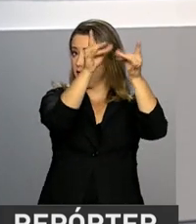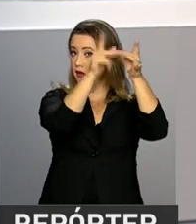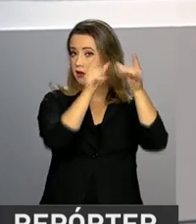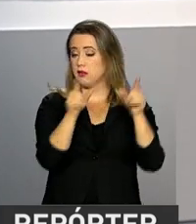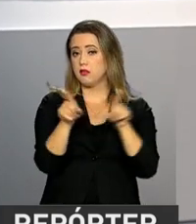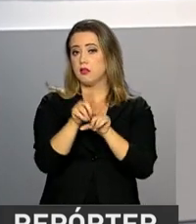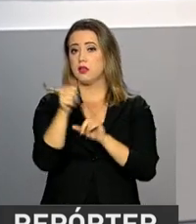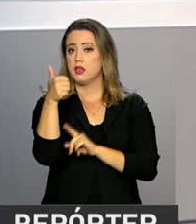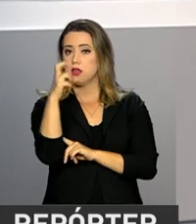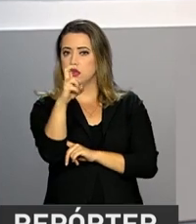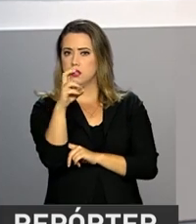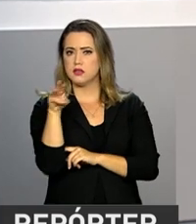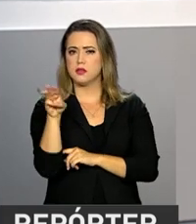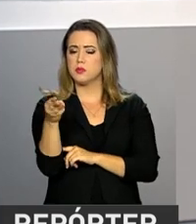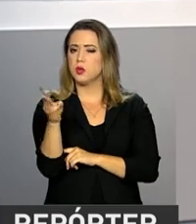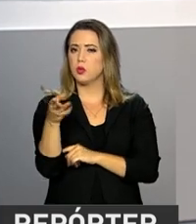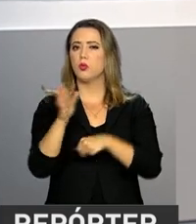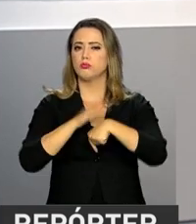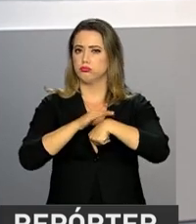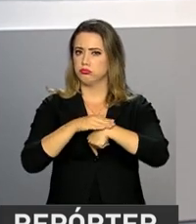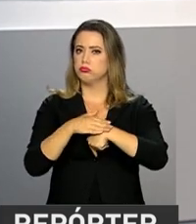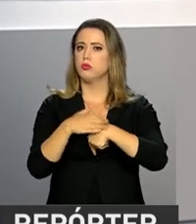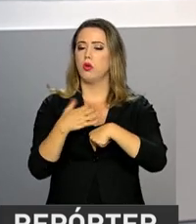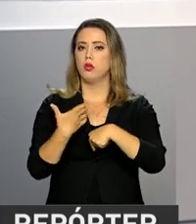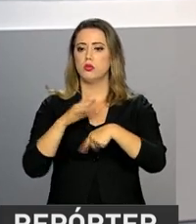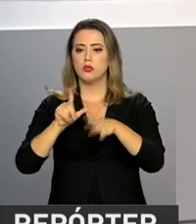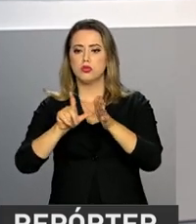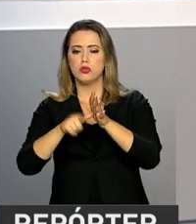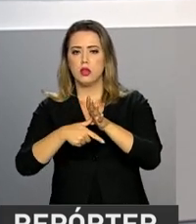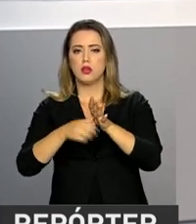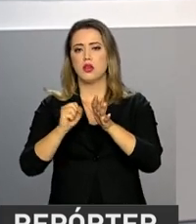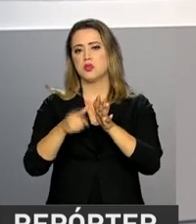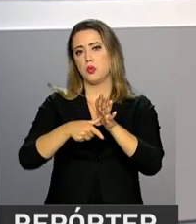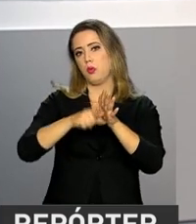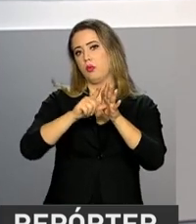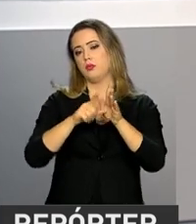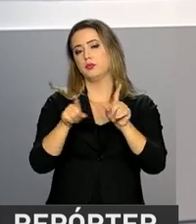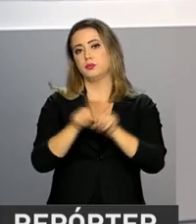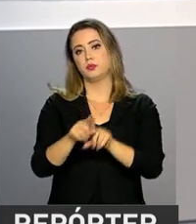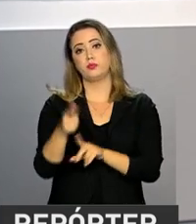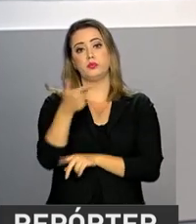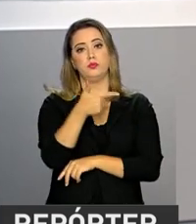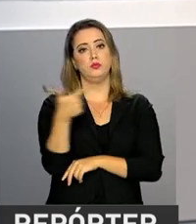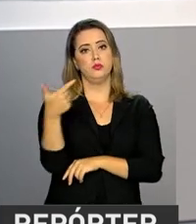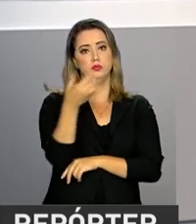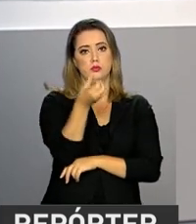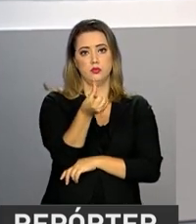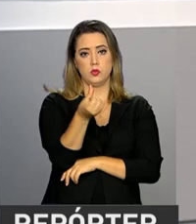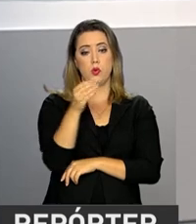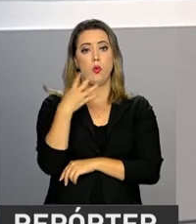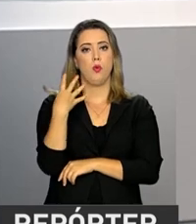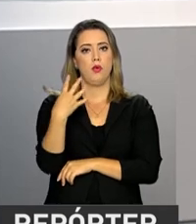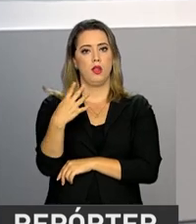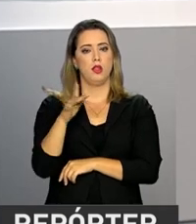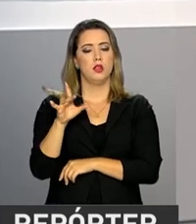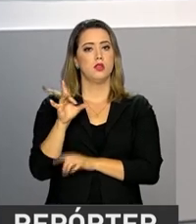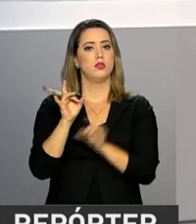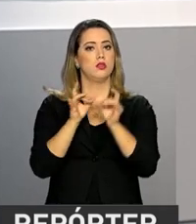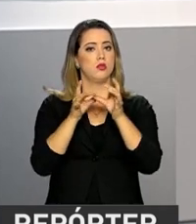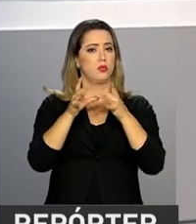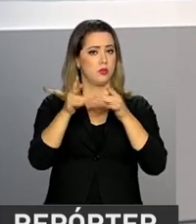15 minutos em relação ao horário marcado outros 16 pontuaram com quatro estrelas e seis aeroportos